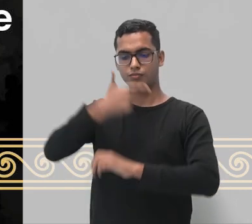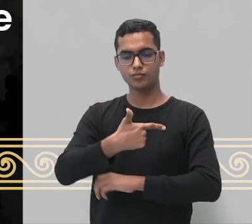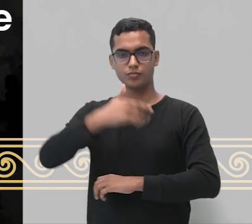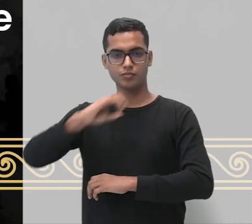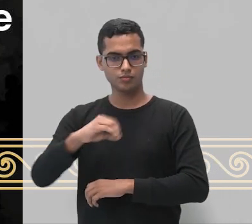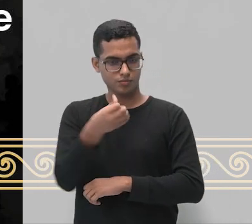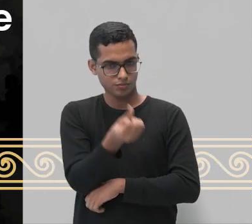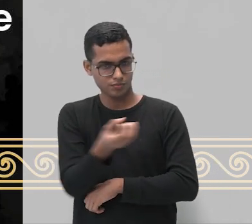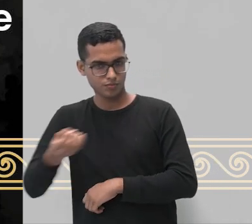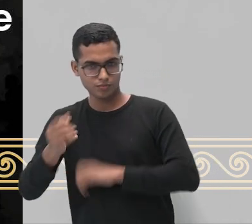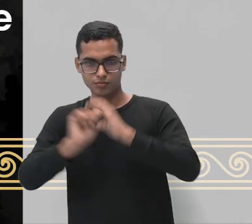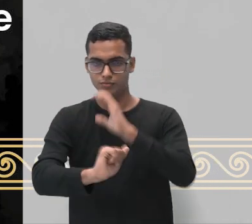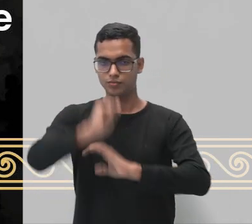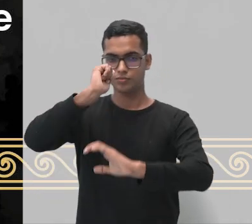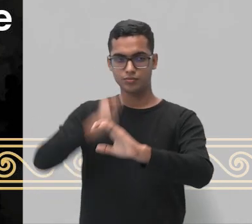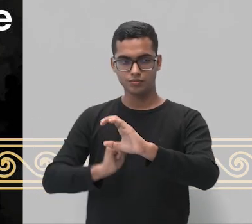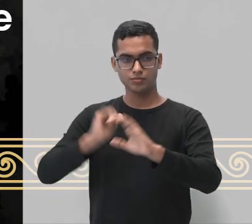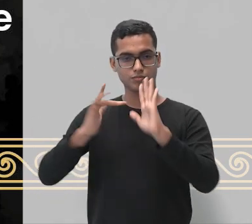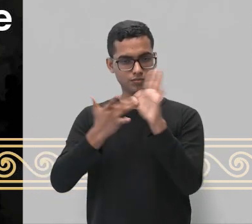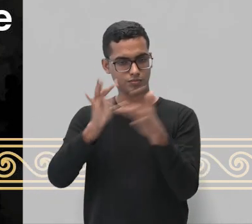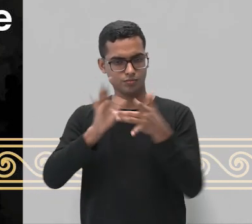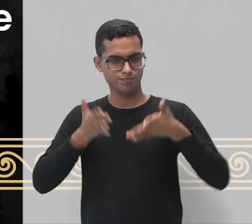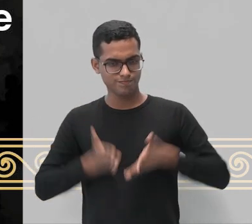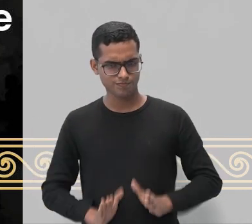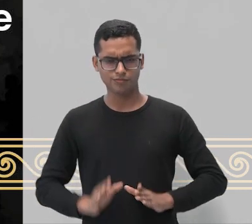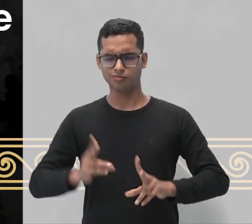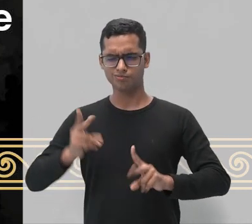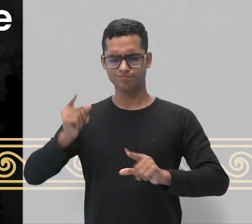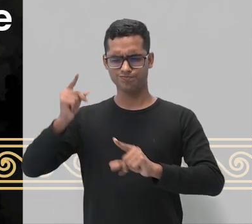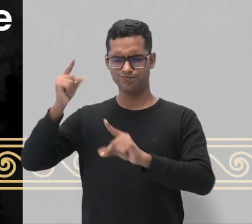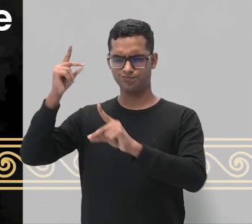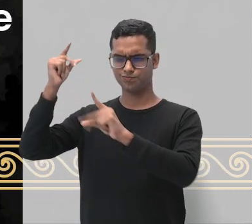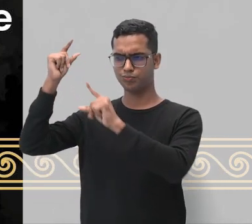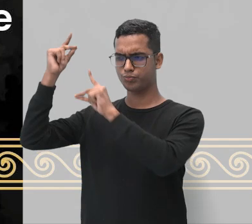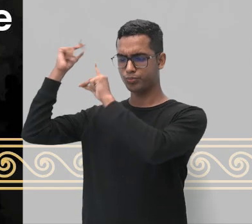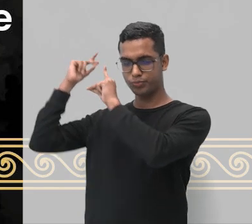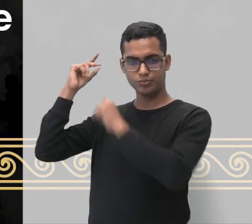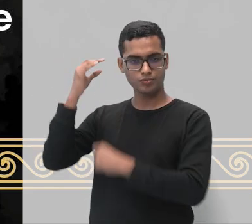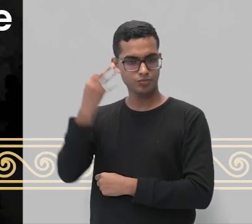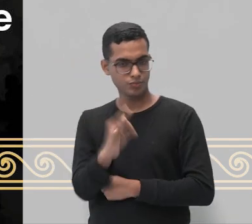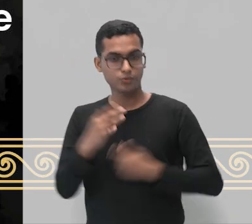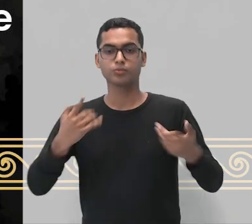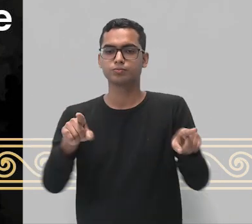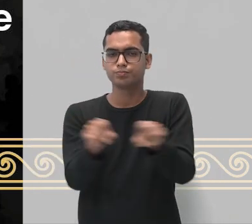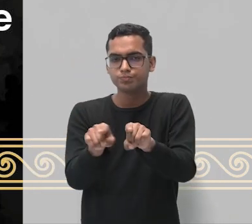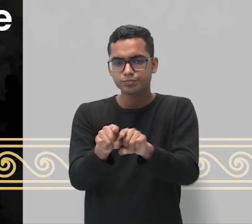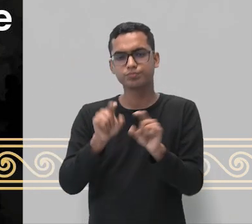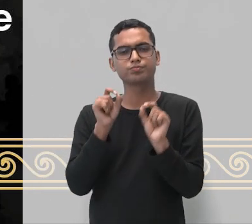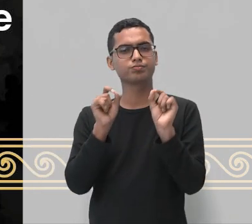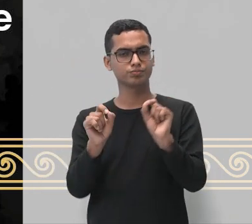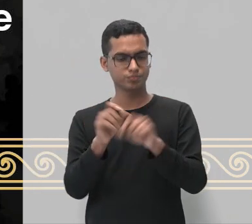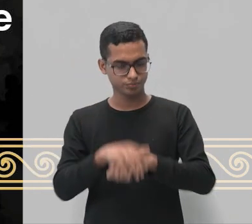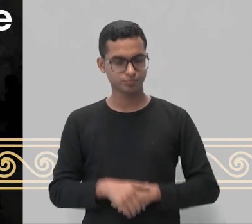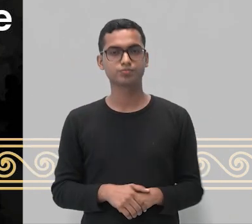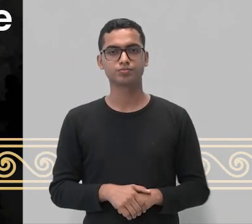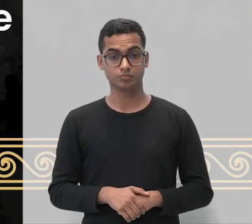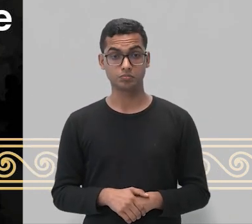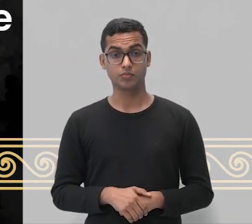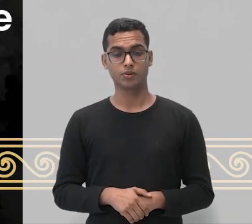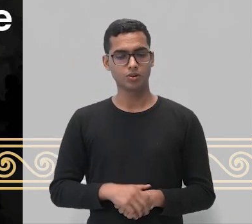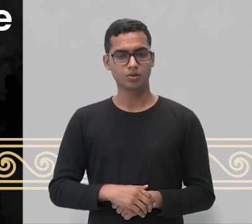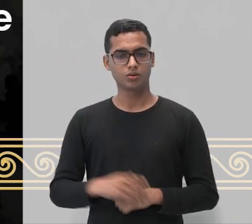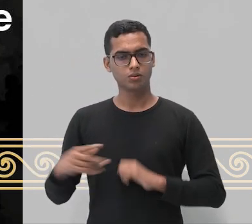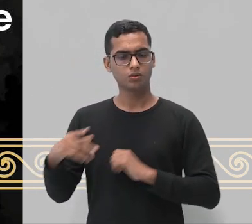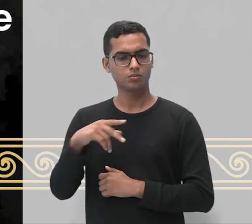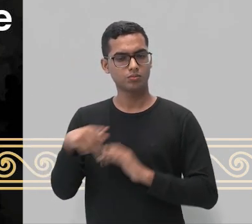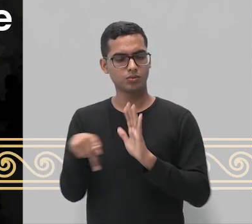desde 2600 a.C. Faz muito tempo, né? Fazendo deste uma parte da